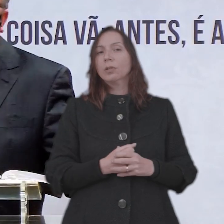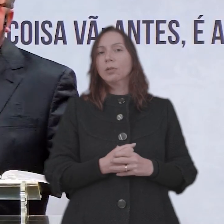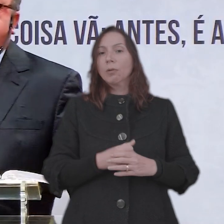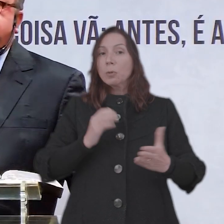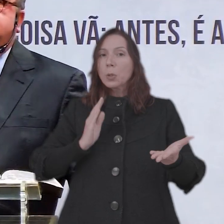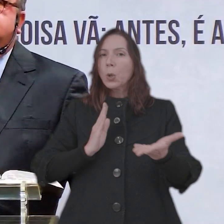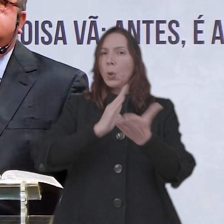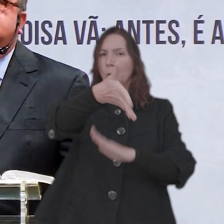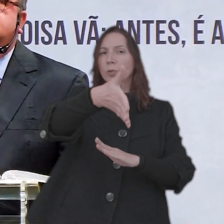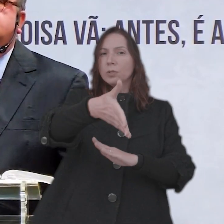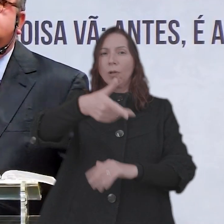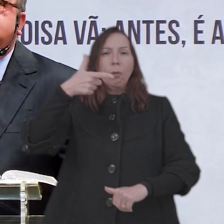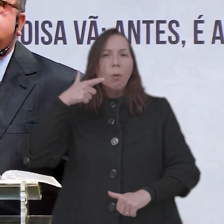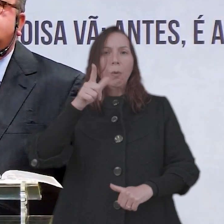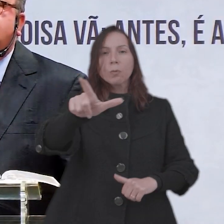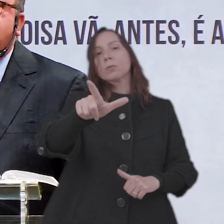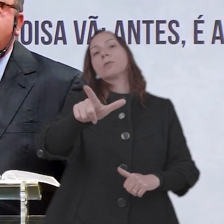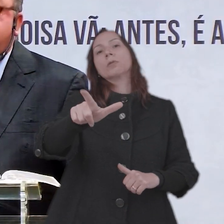conquistar.